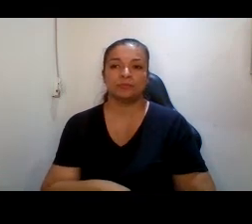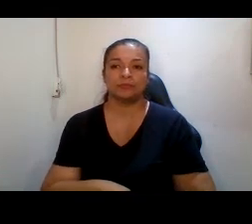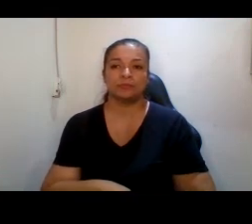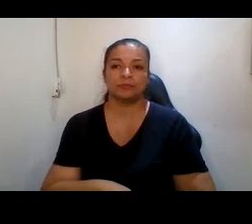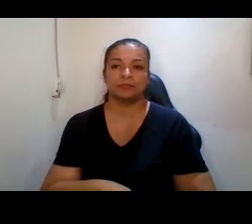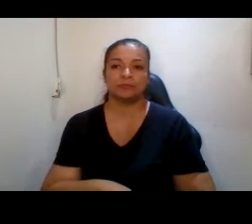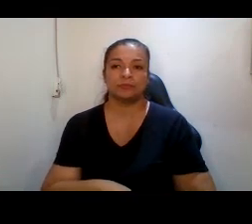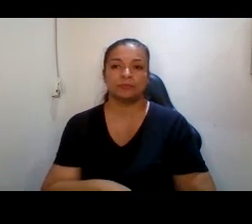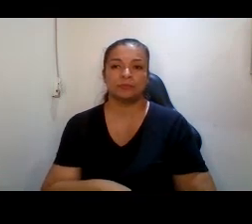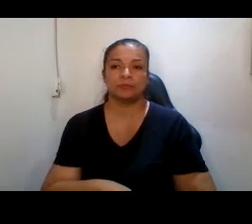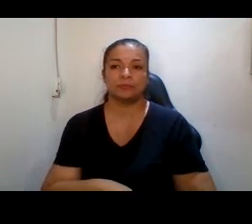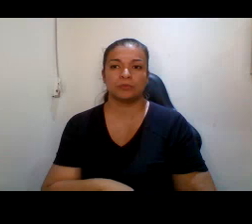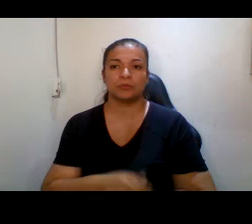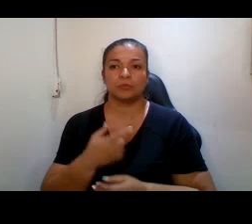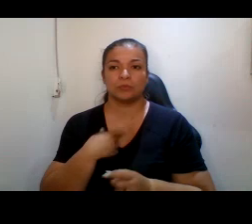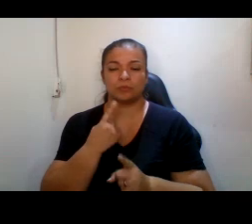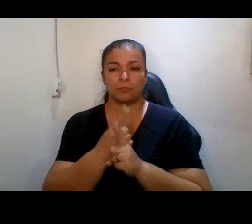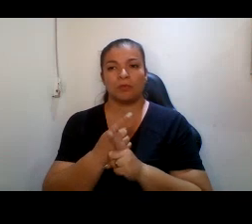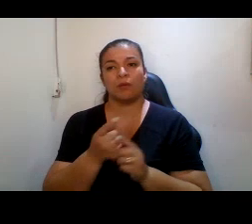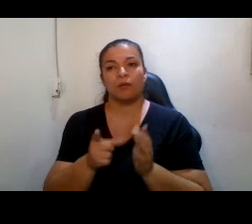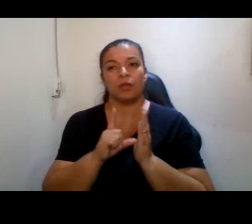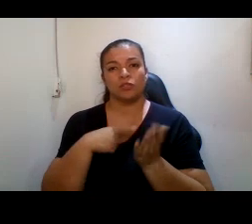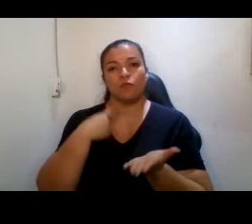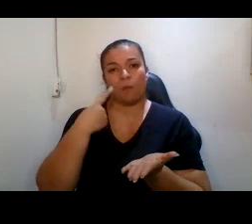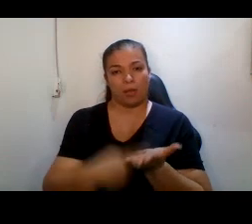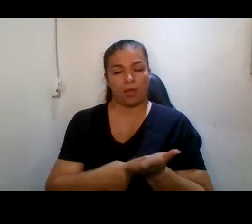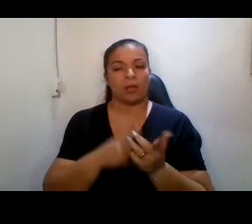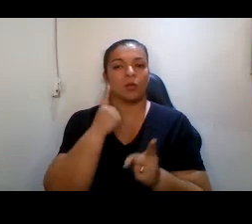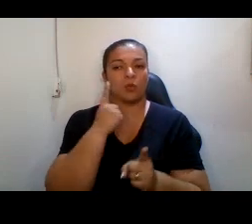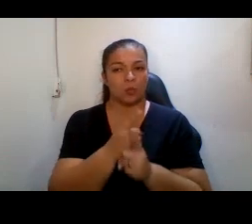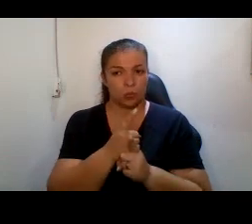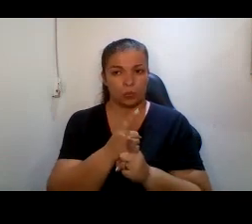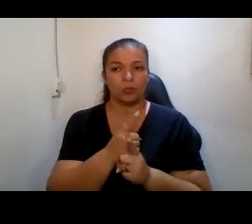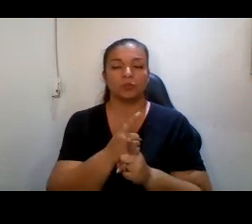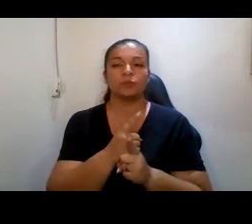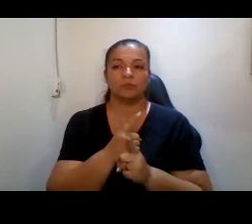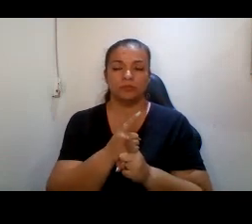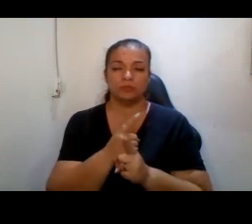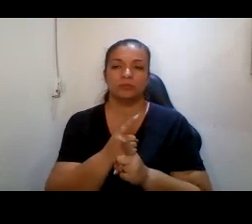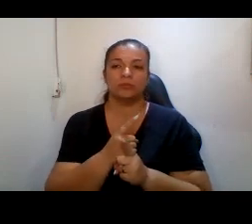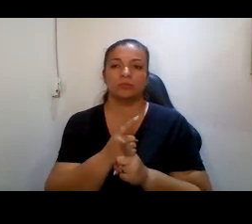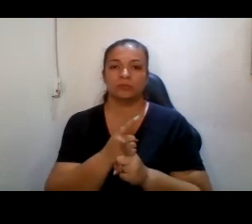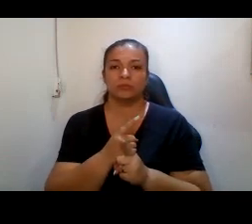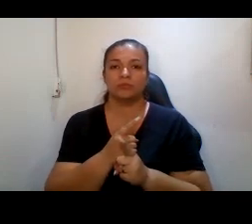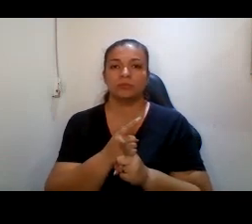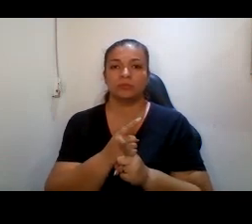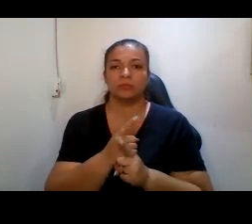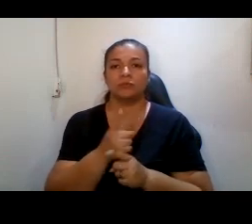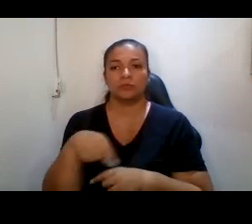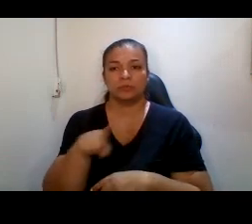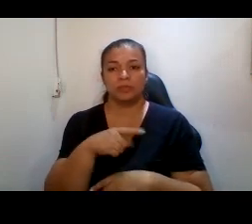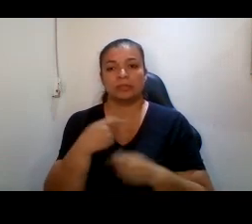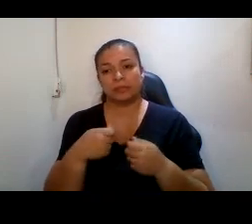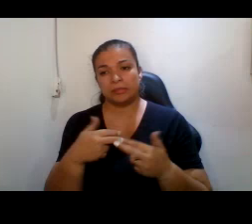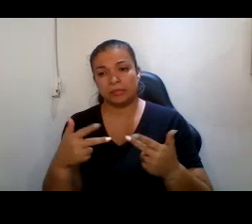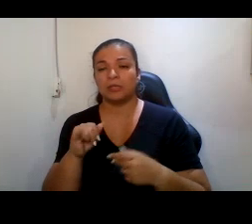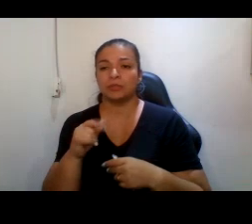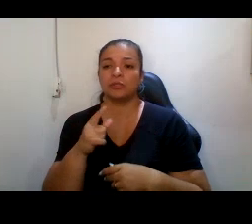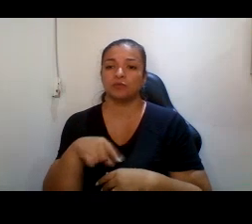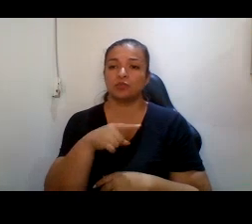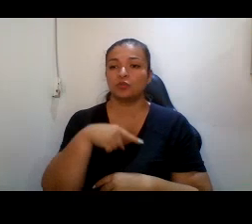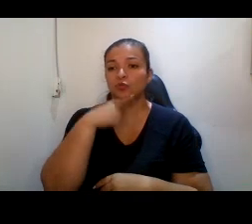antes, eu devo marcar algum outro encontro, né? Se fizer necessário, se vocês estiverem com alguma